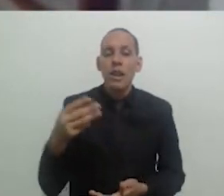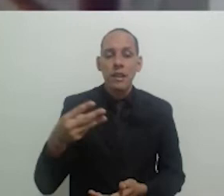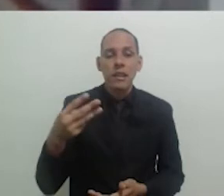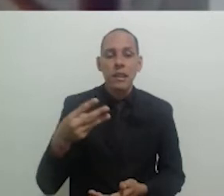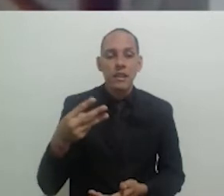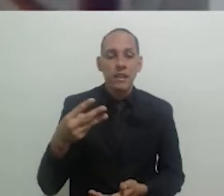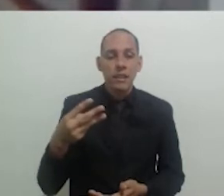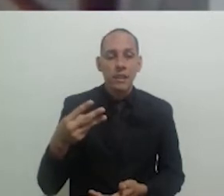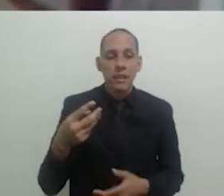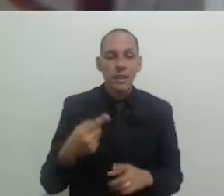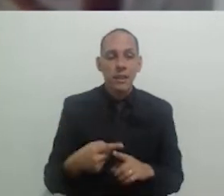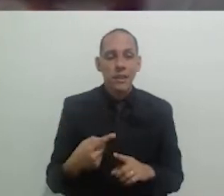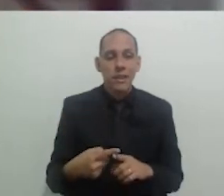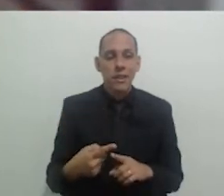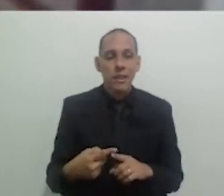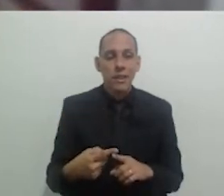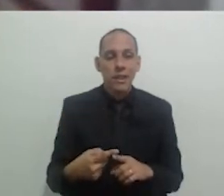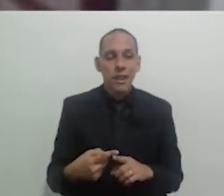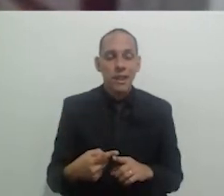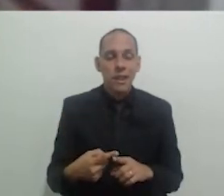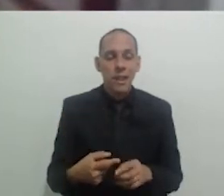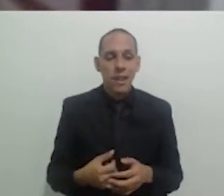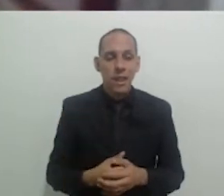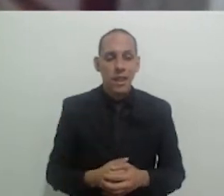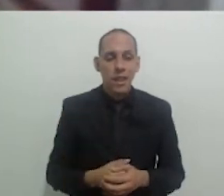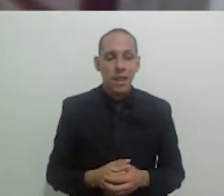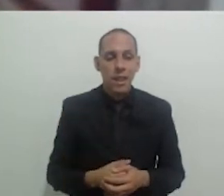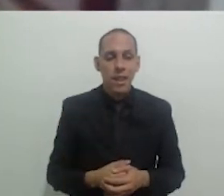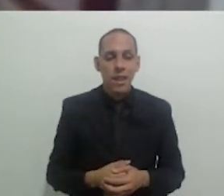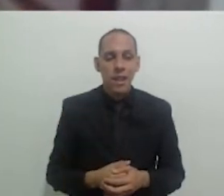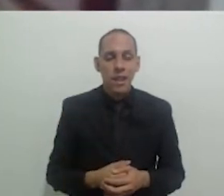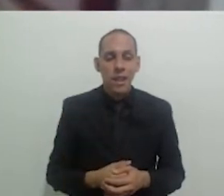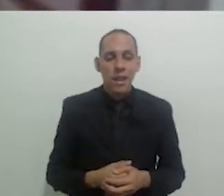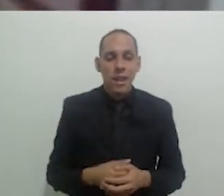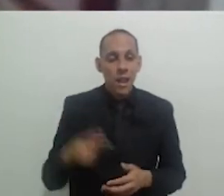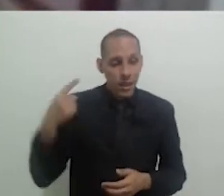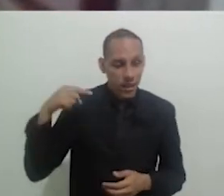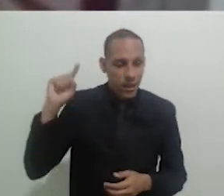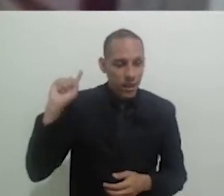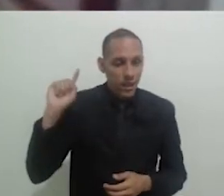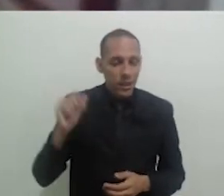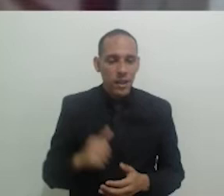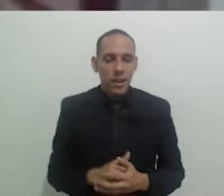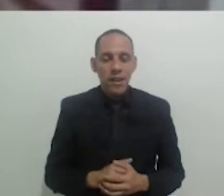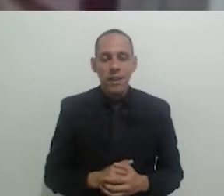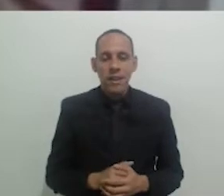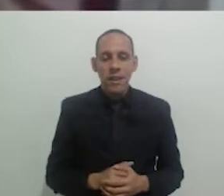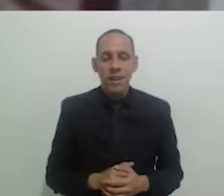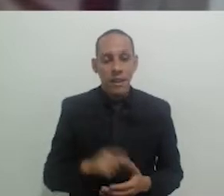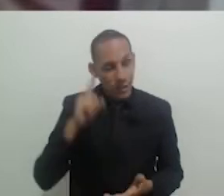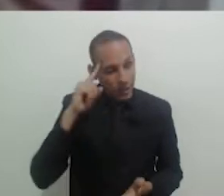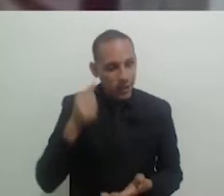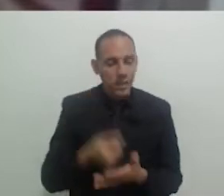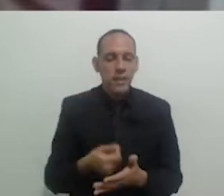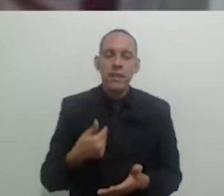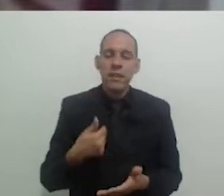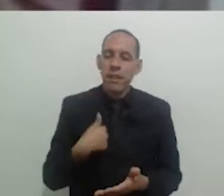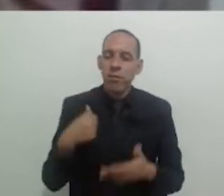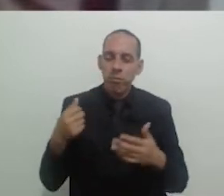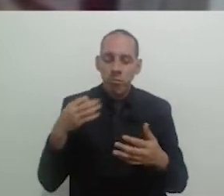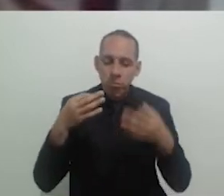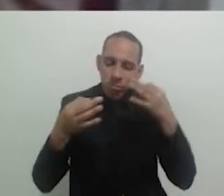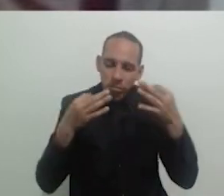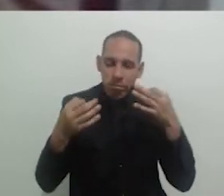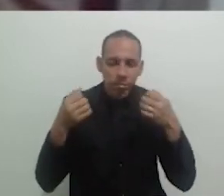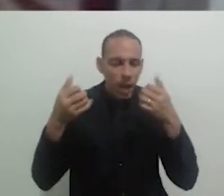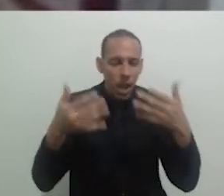aí o seguinte, na anterior decisão, eu externei meu ponto de vista no